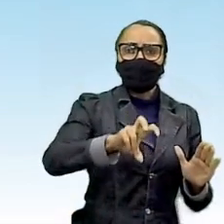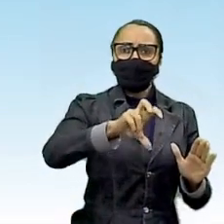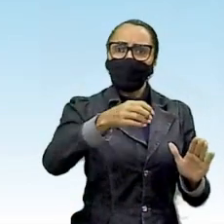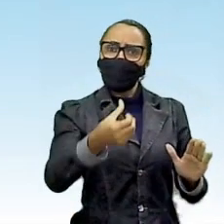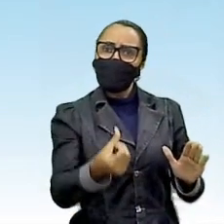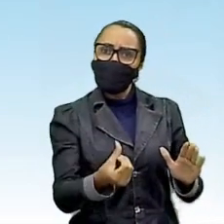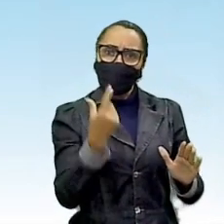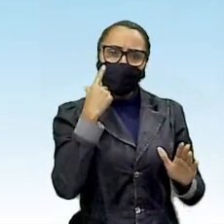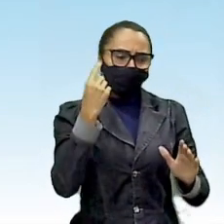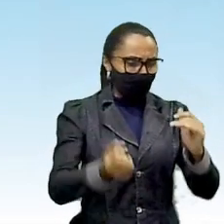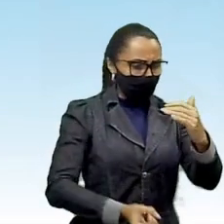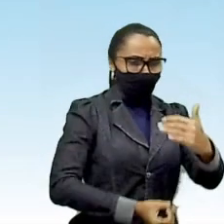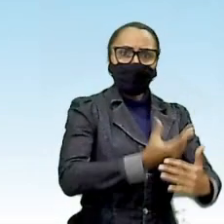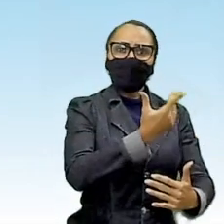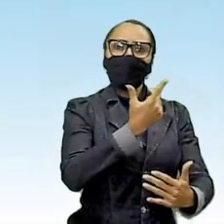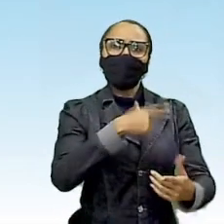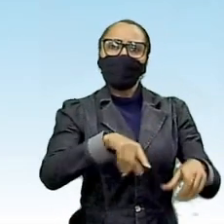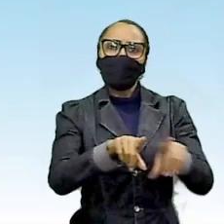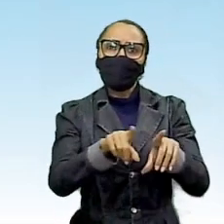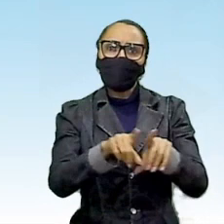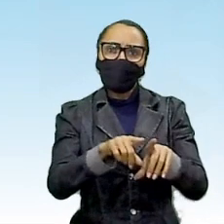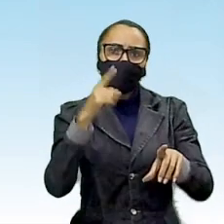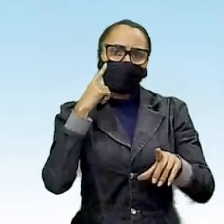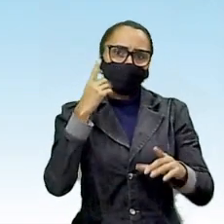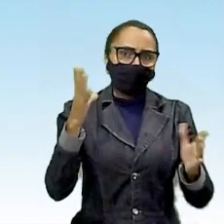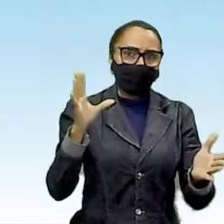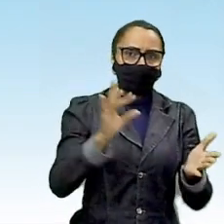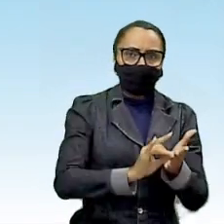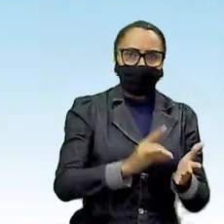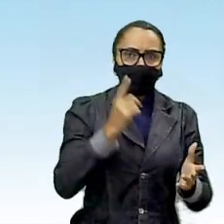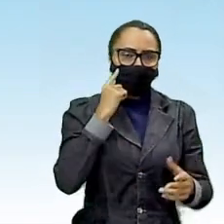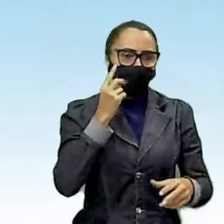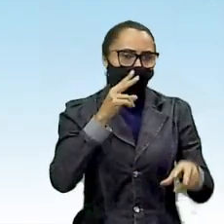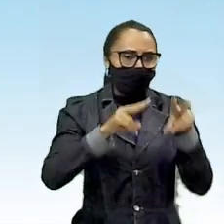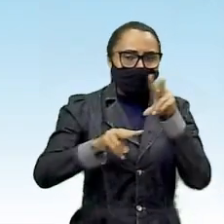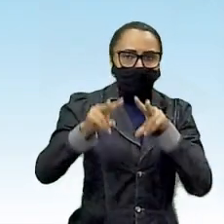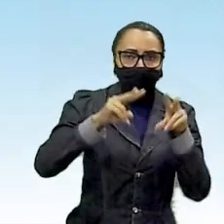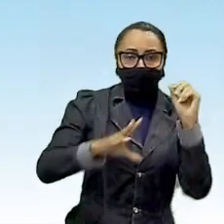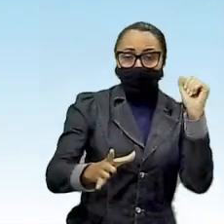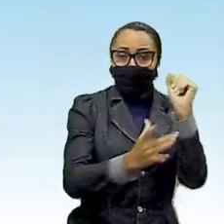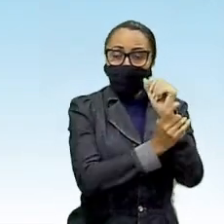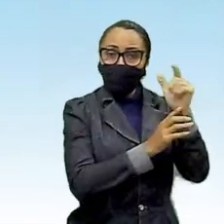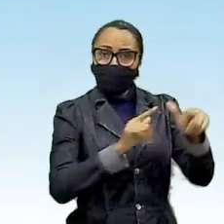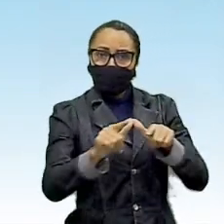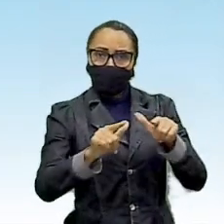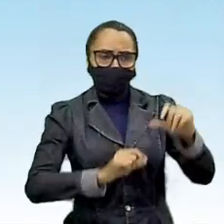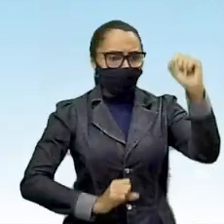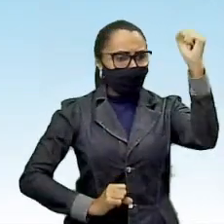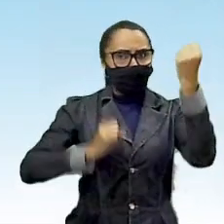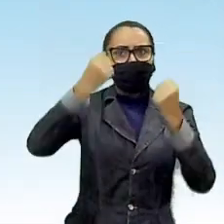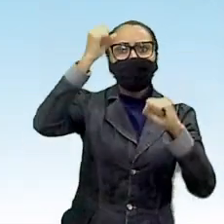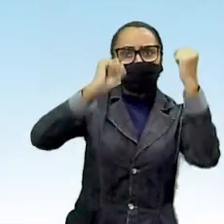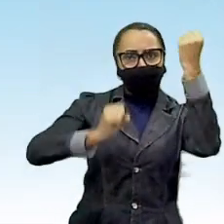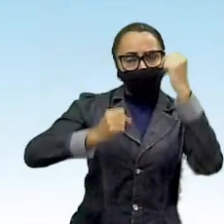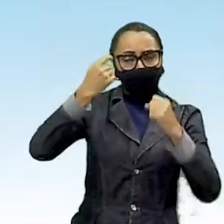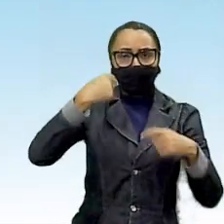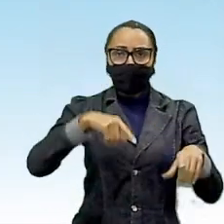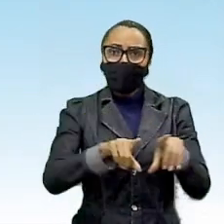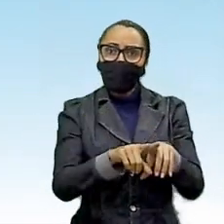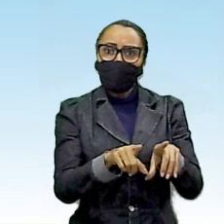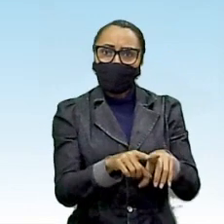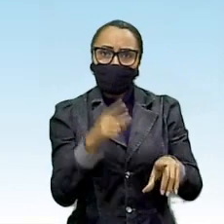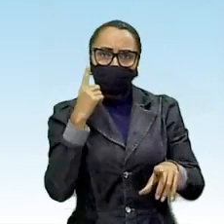1956, com a criação, né, do cargo de inspetor de segurança do trabalho em algumas fábricas, né, algo meio